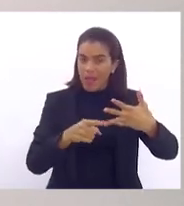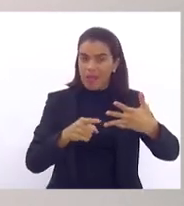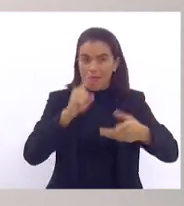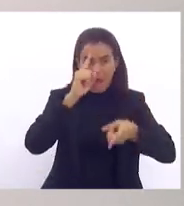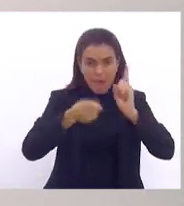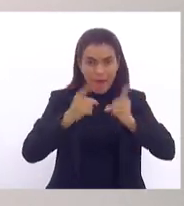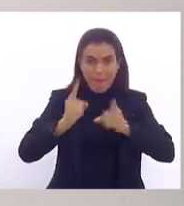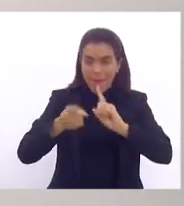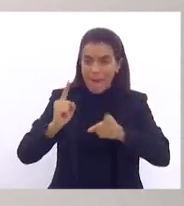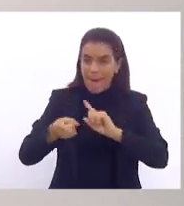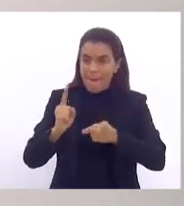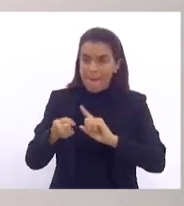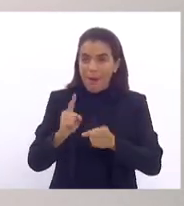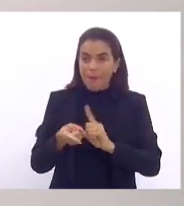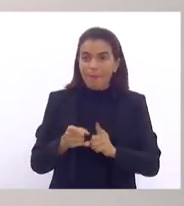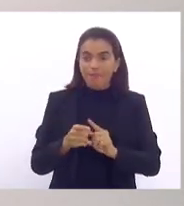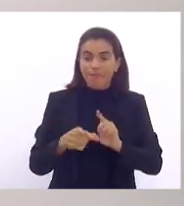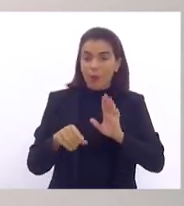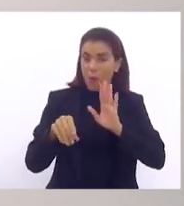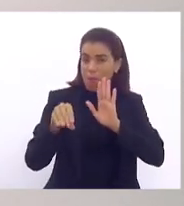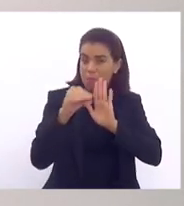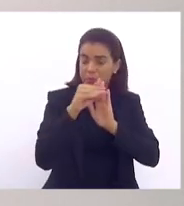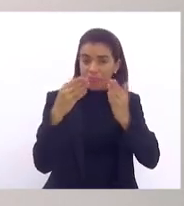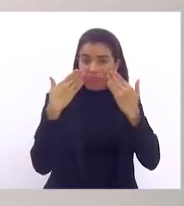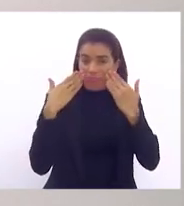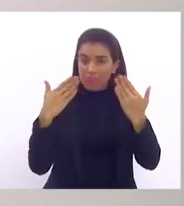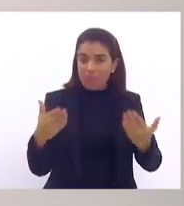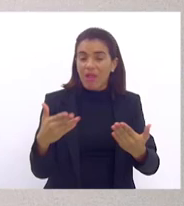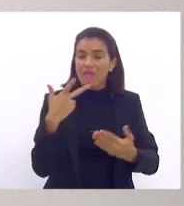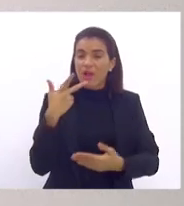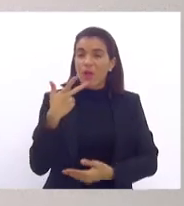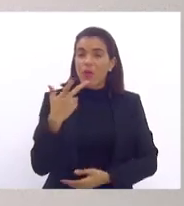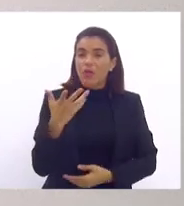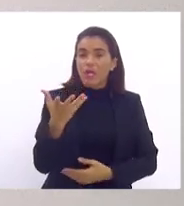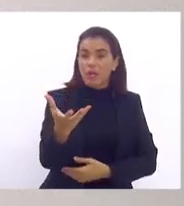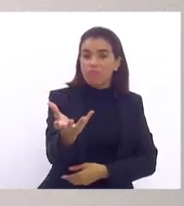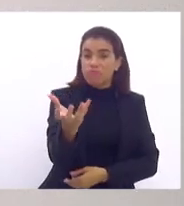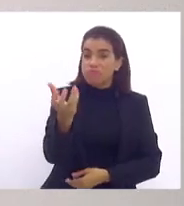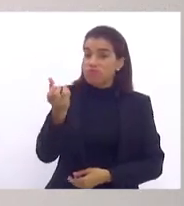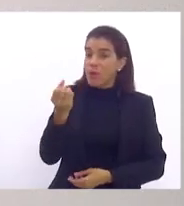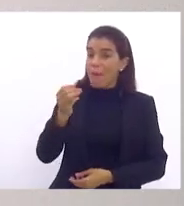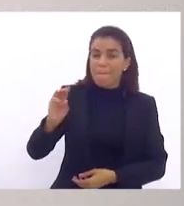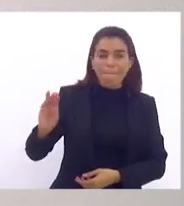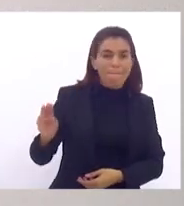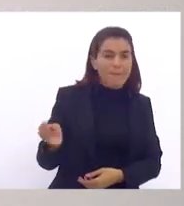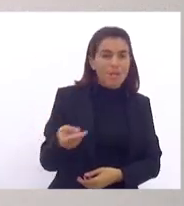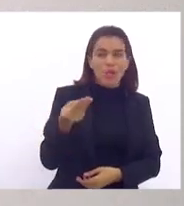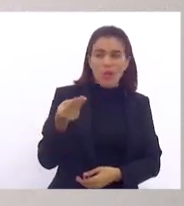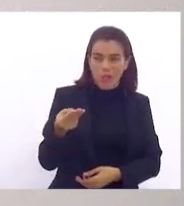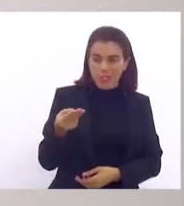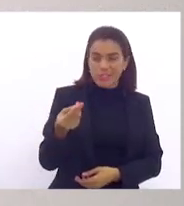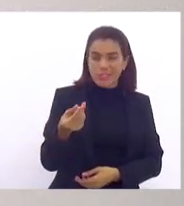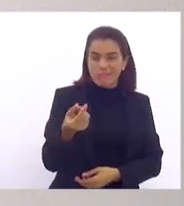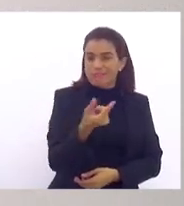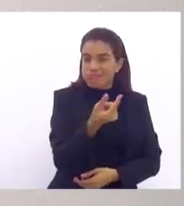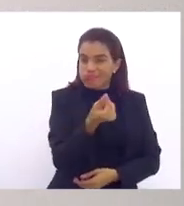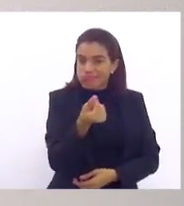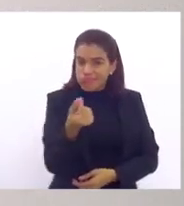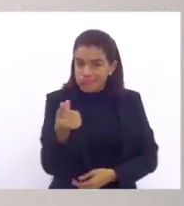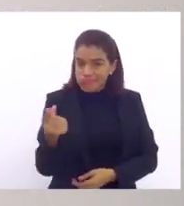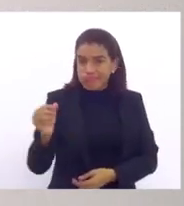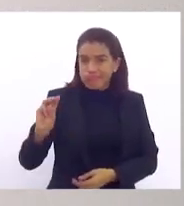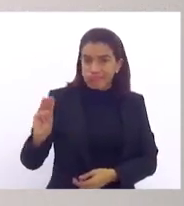e uma matéria de capa disse que ele tinha recebido não sei quantos milhões de um